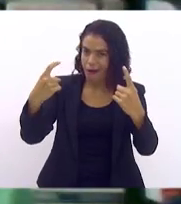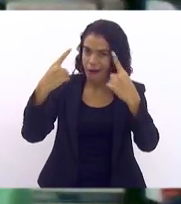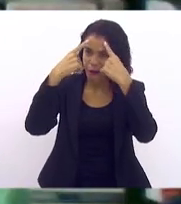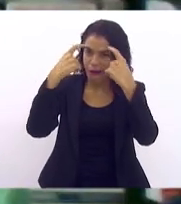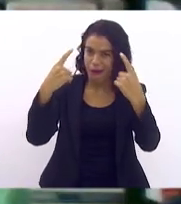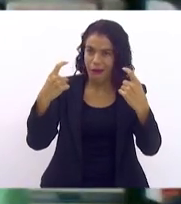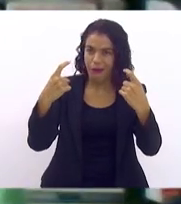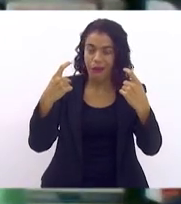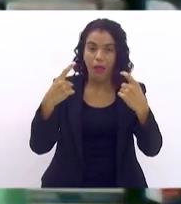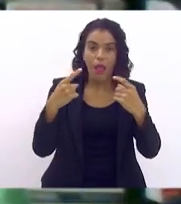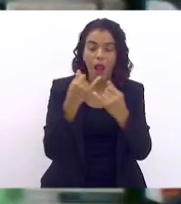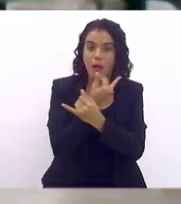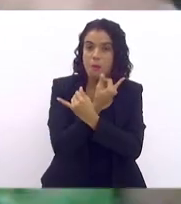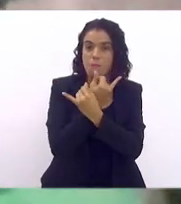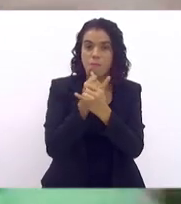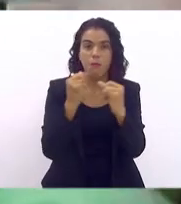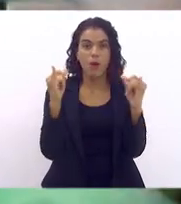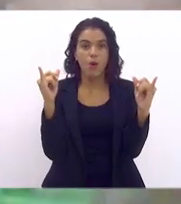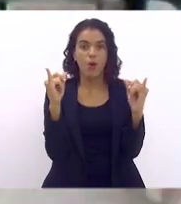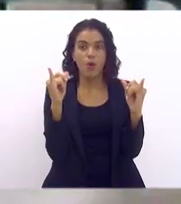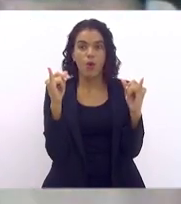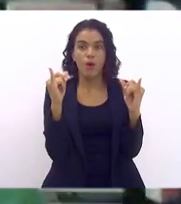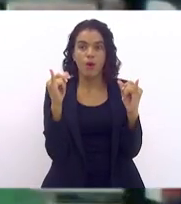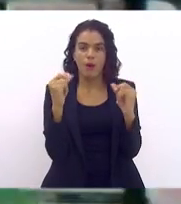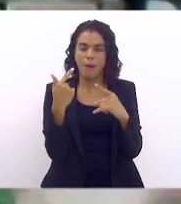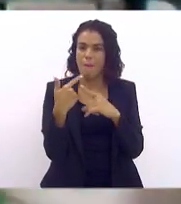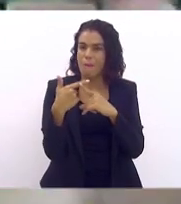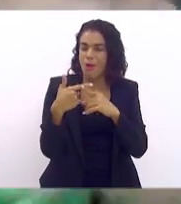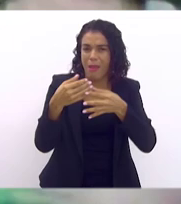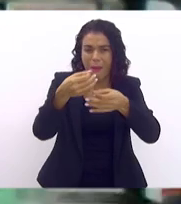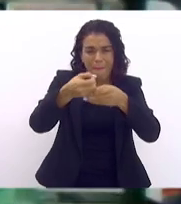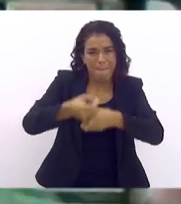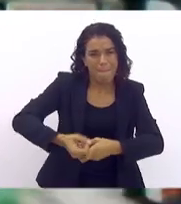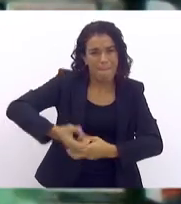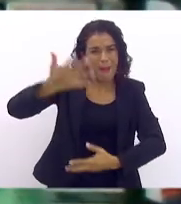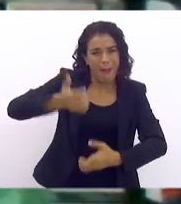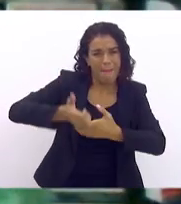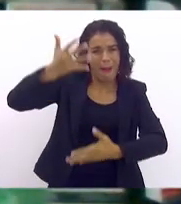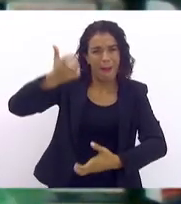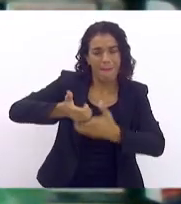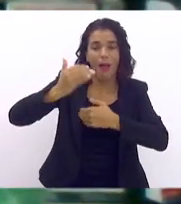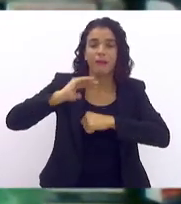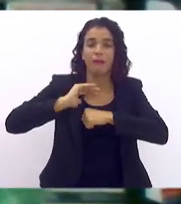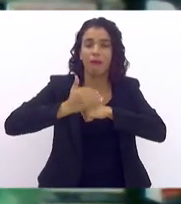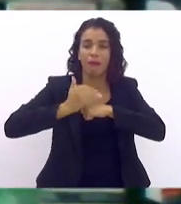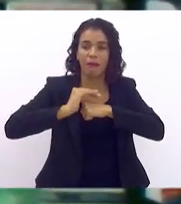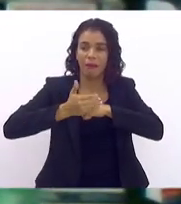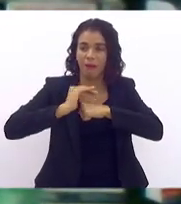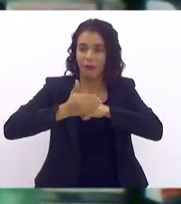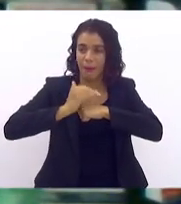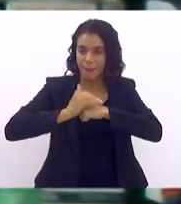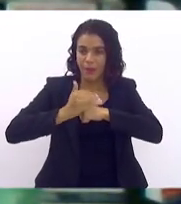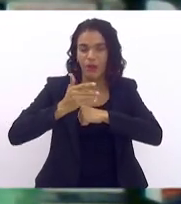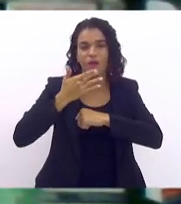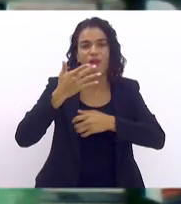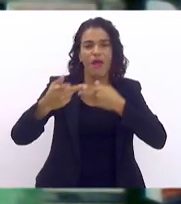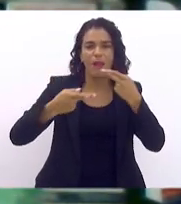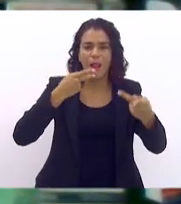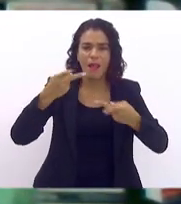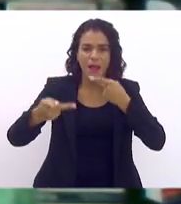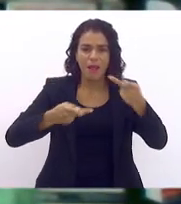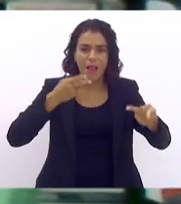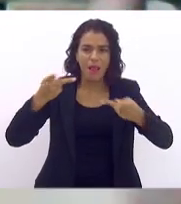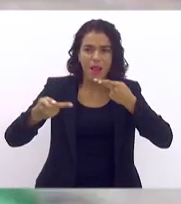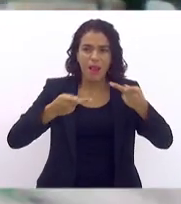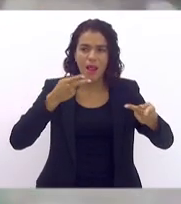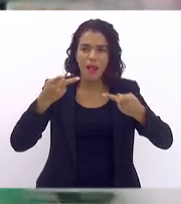ficou simplesmente apavorada, porque era uma enxurrada de comentários violentos e pedófilos, tá, vindo de todos os lados.